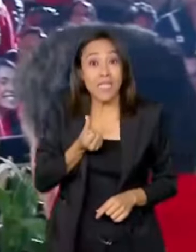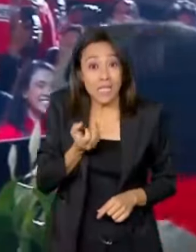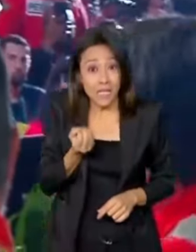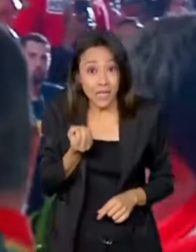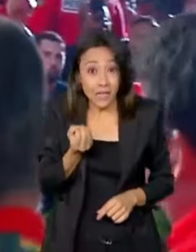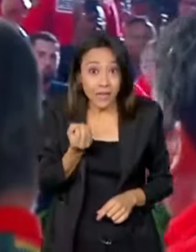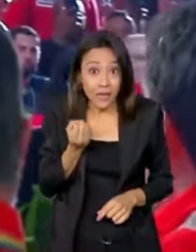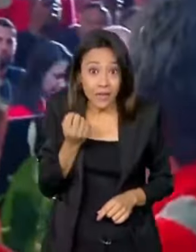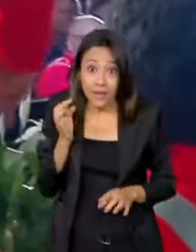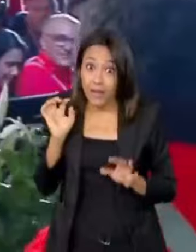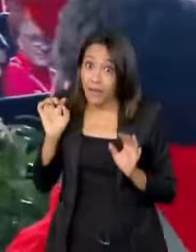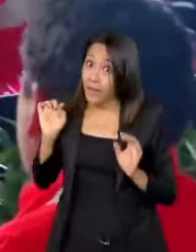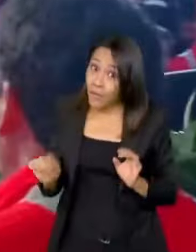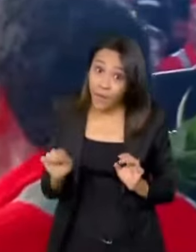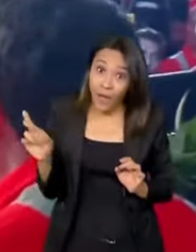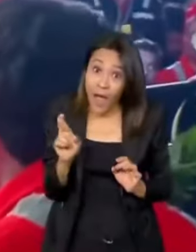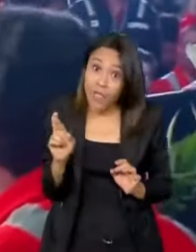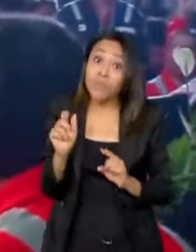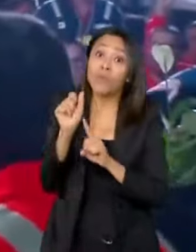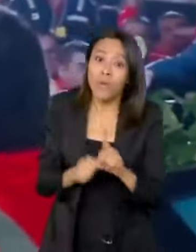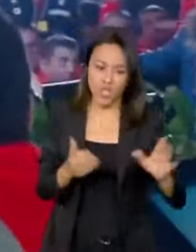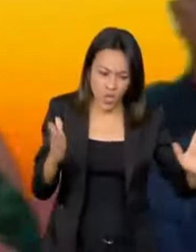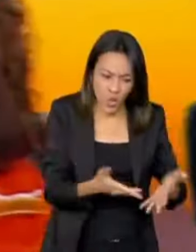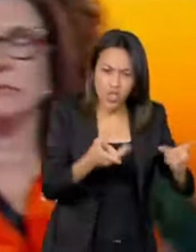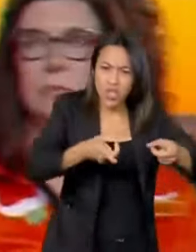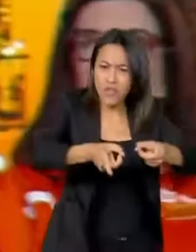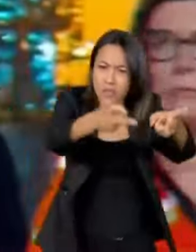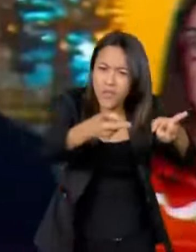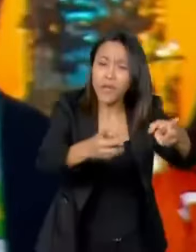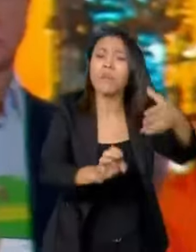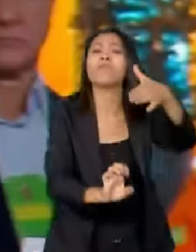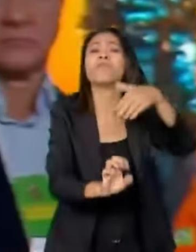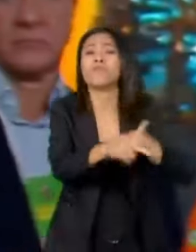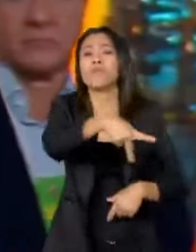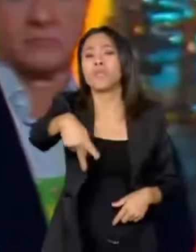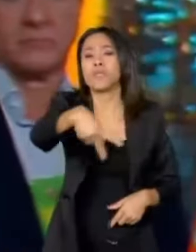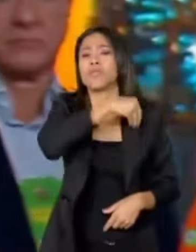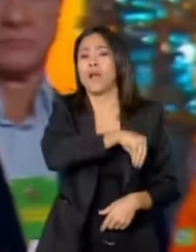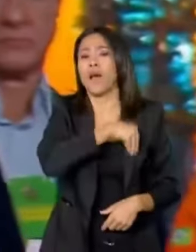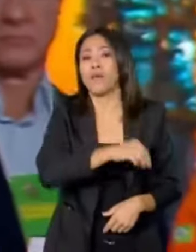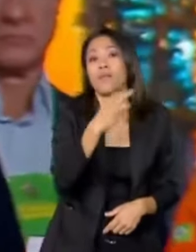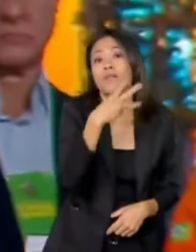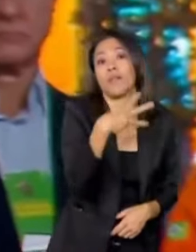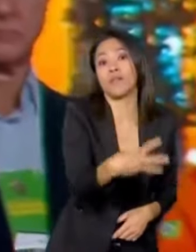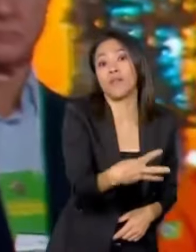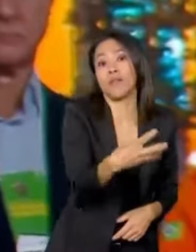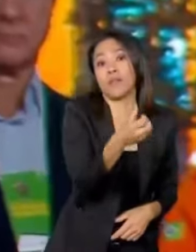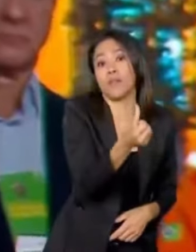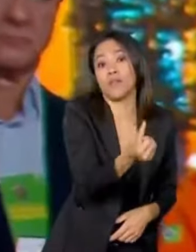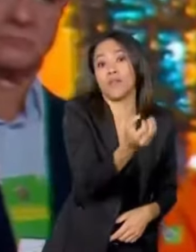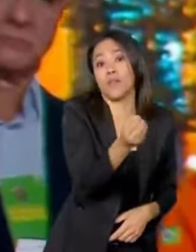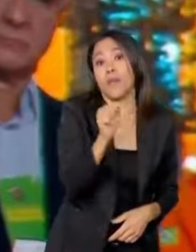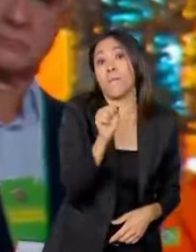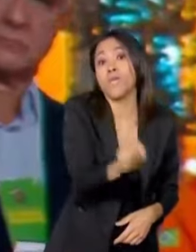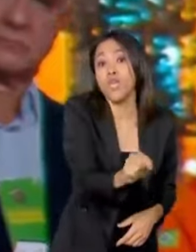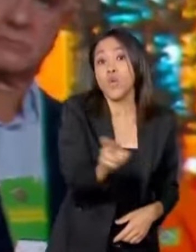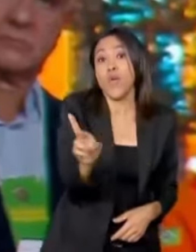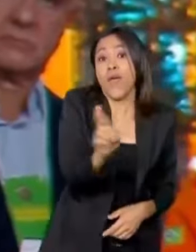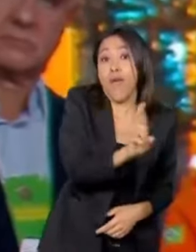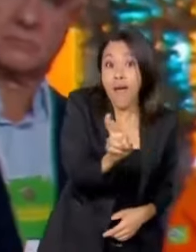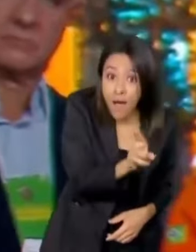mês. Hoje que ela é privatizada, o presidente ganha 360 mil reais por mês,